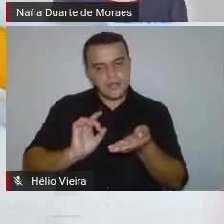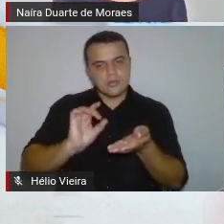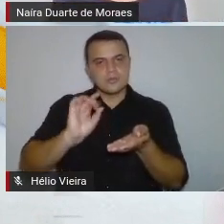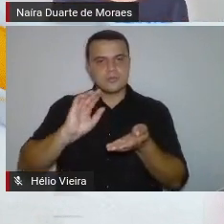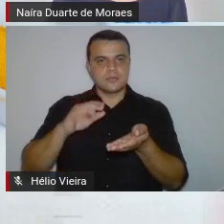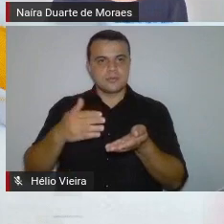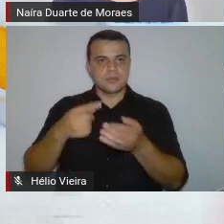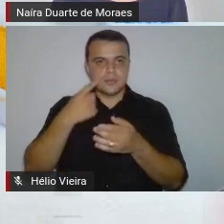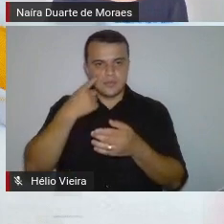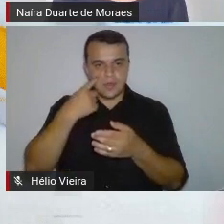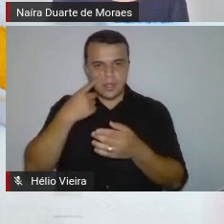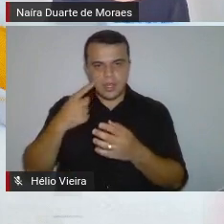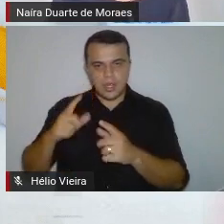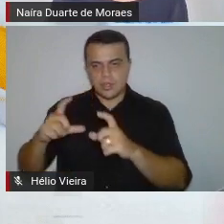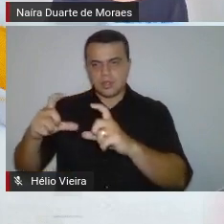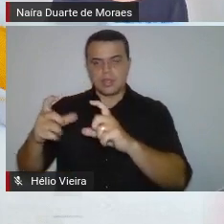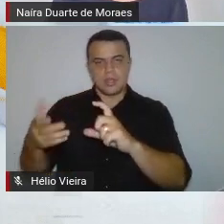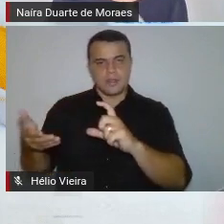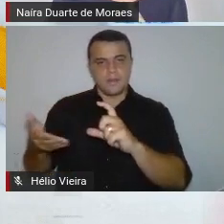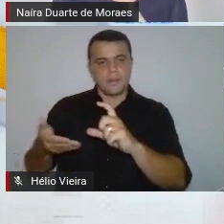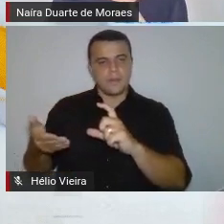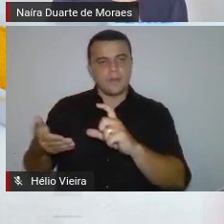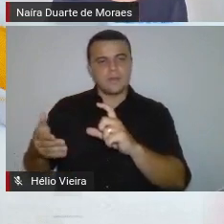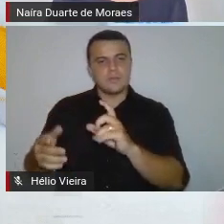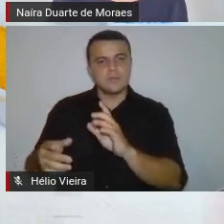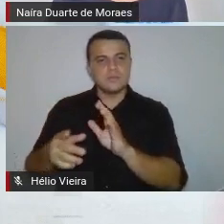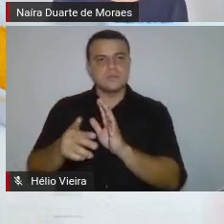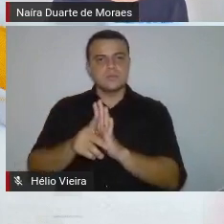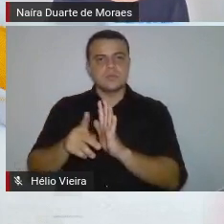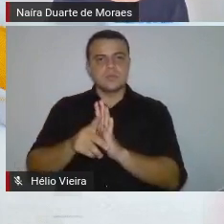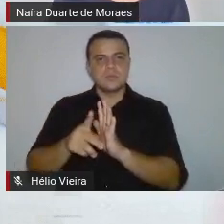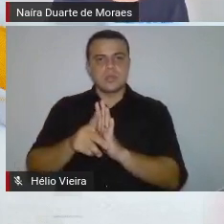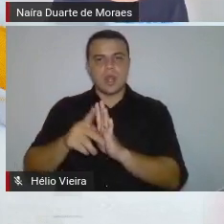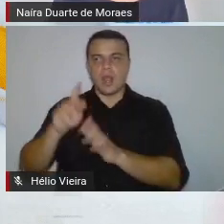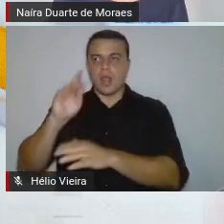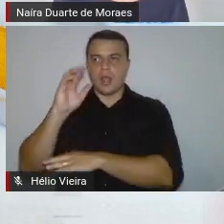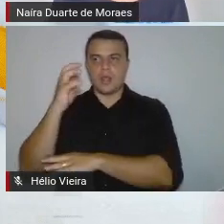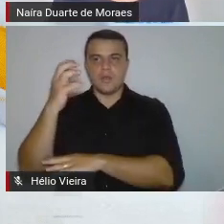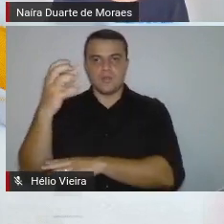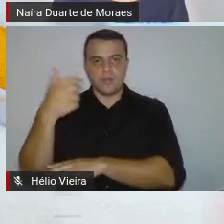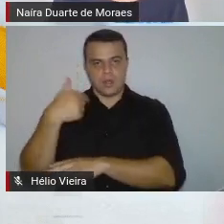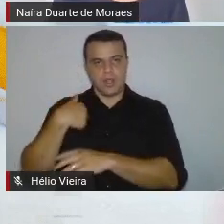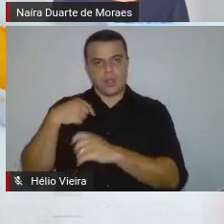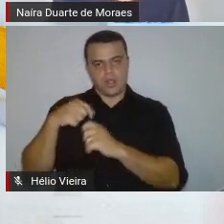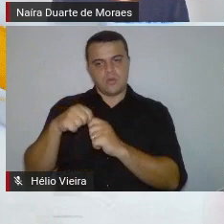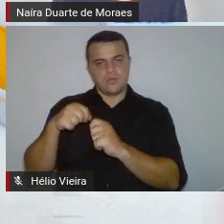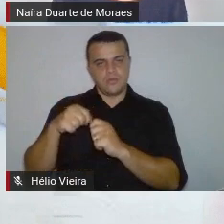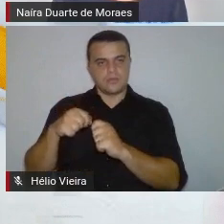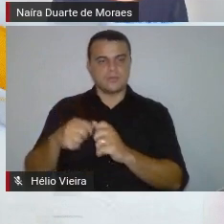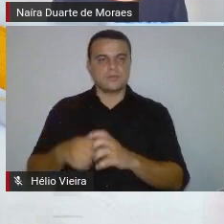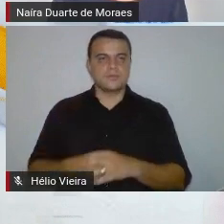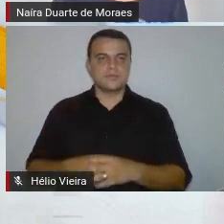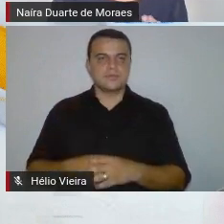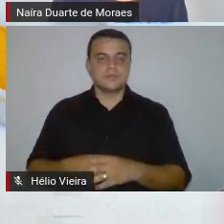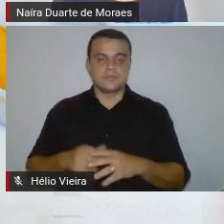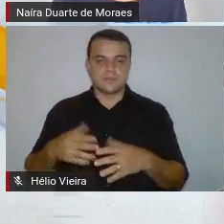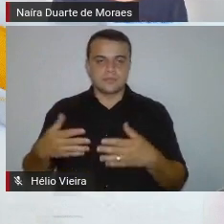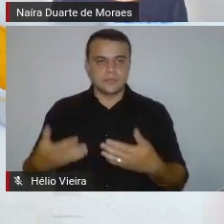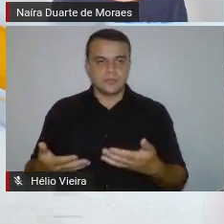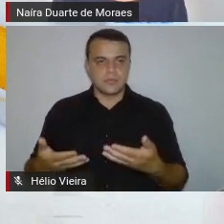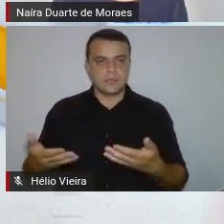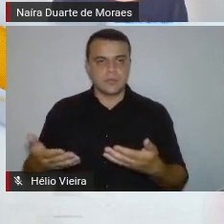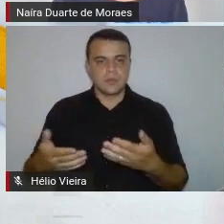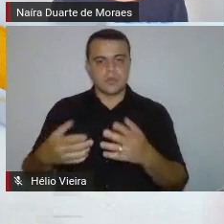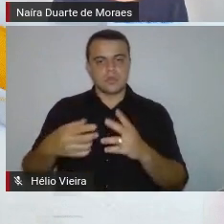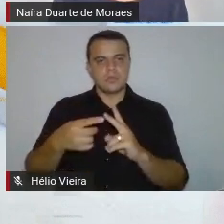estão vendo essa segunda imagem agora? Ela é justamente de uma árvore, da cópia da árvore que eu fiz. Então, essa é a